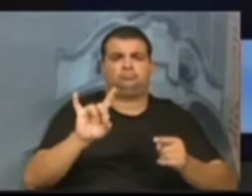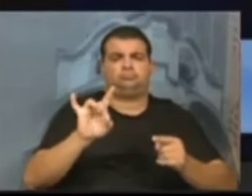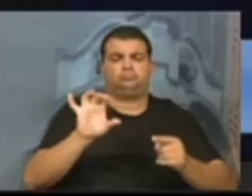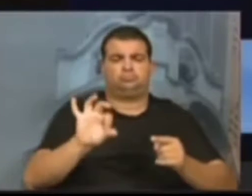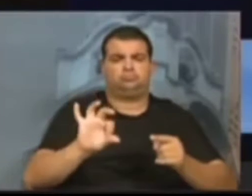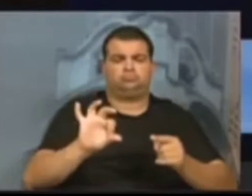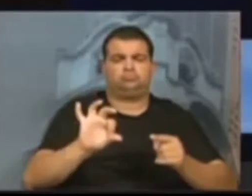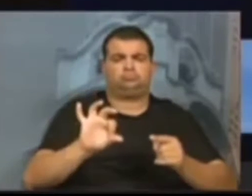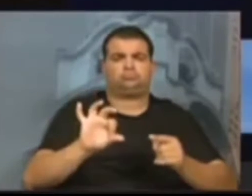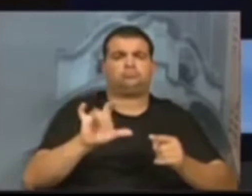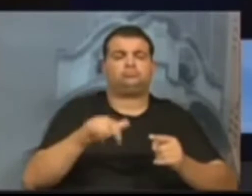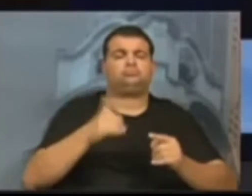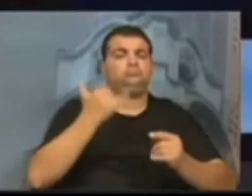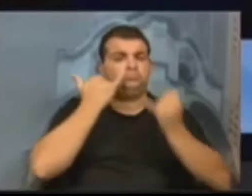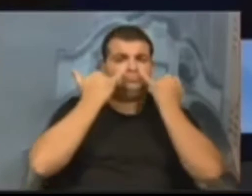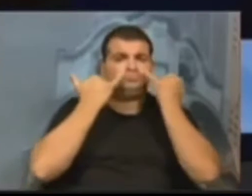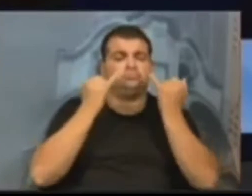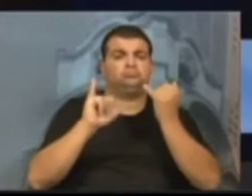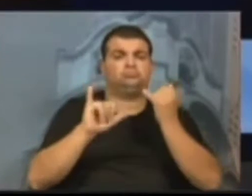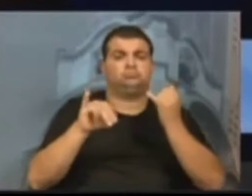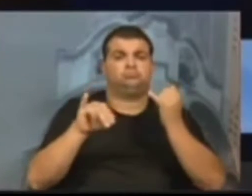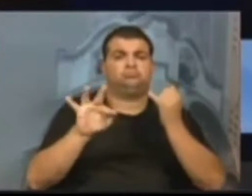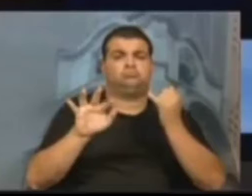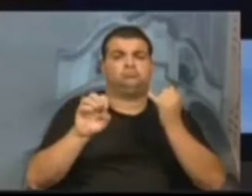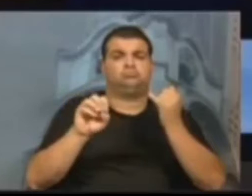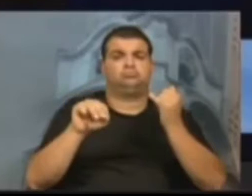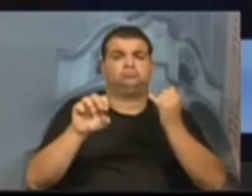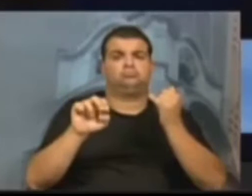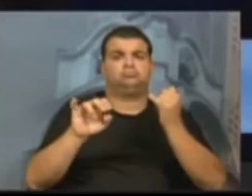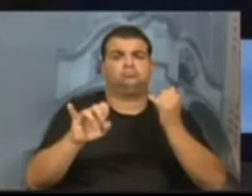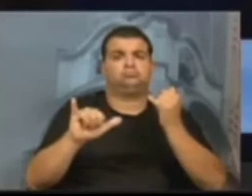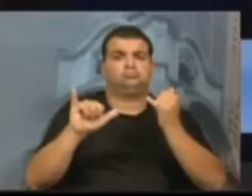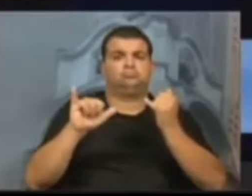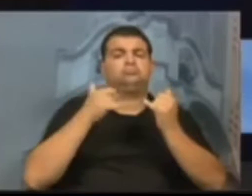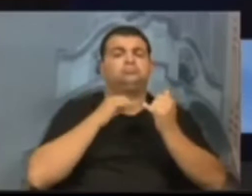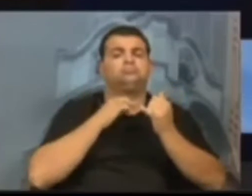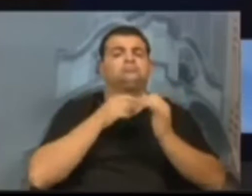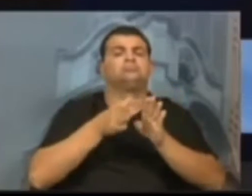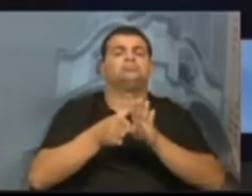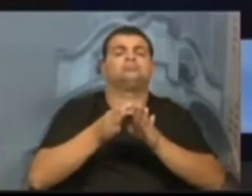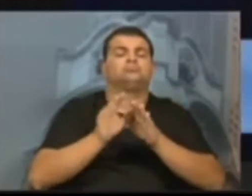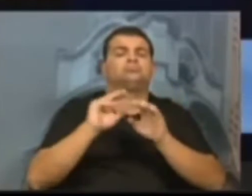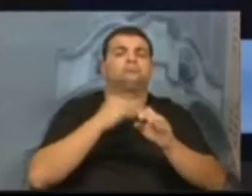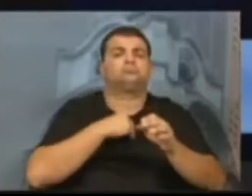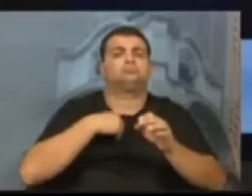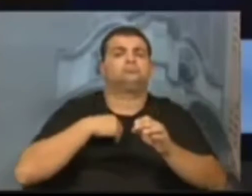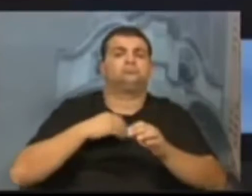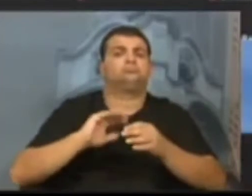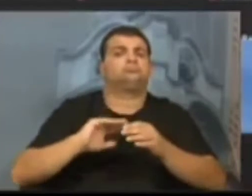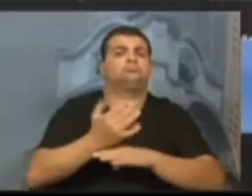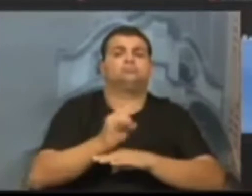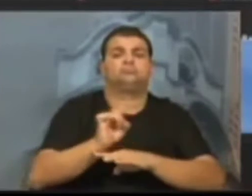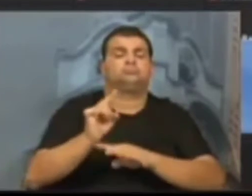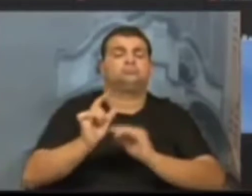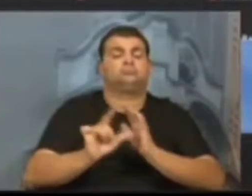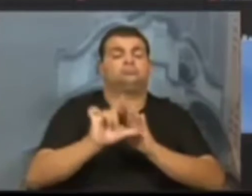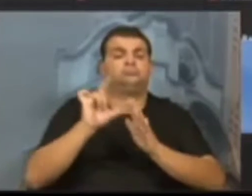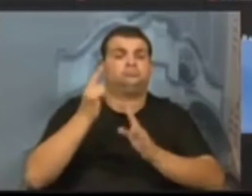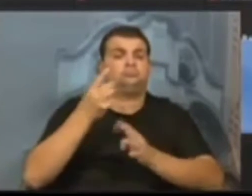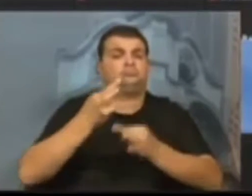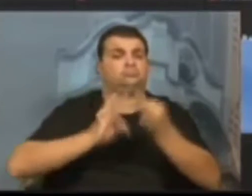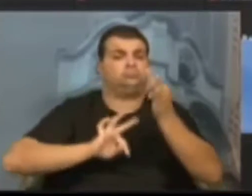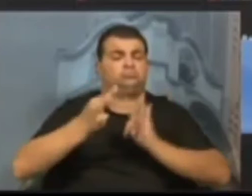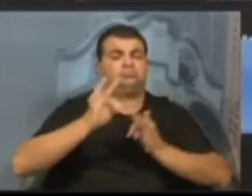Londres. Infomoney. Conselho Federal de Medicina diz no Senado que não aprova tratamento precoce contra